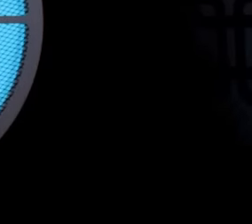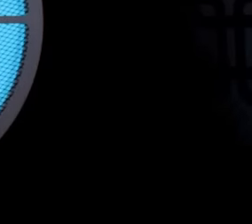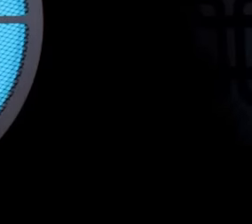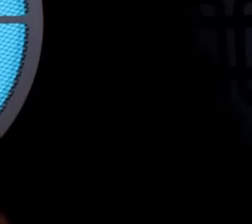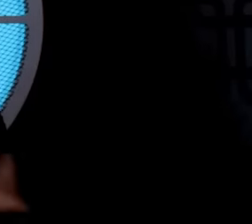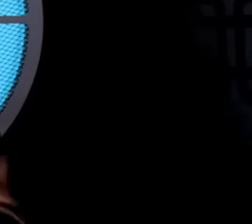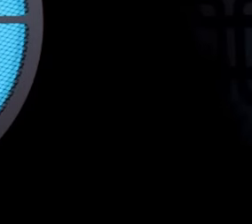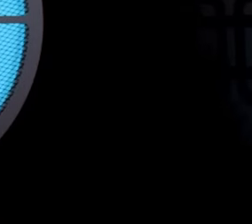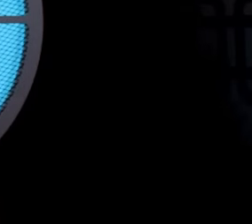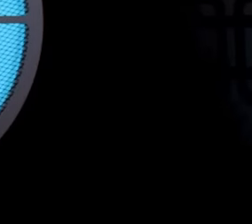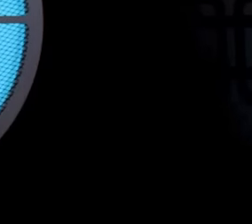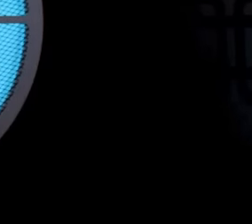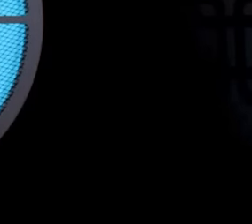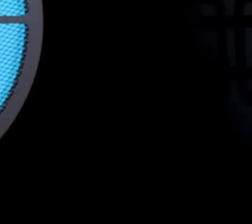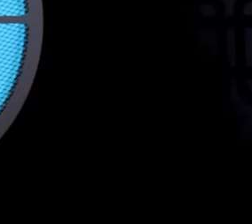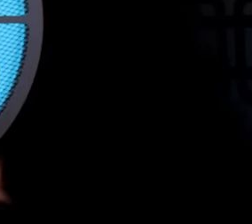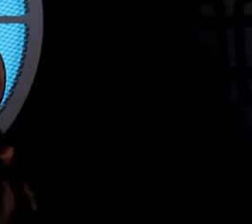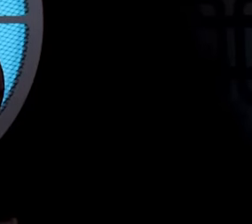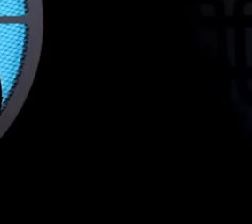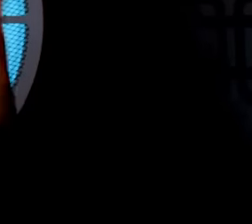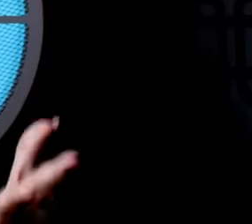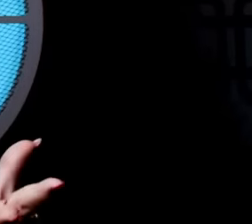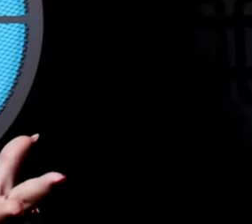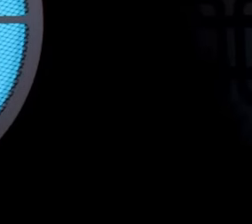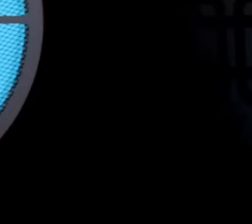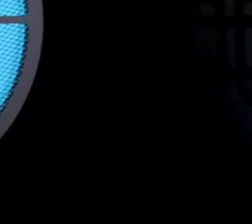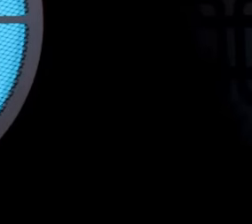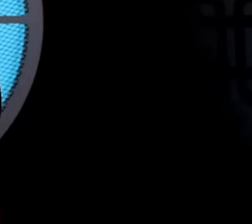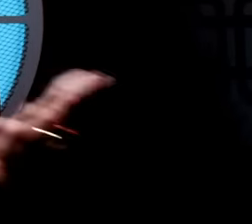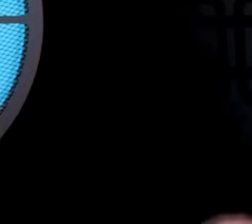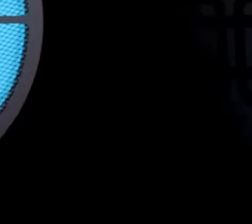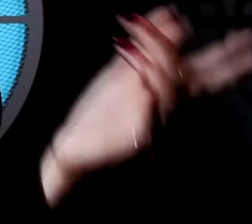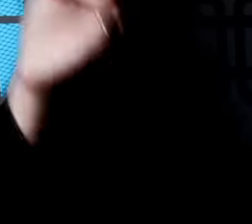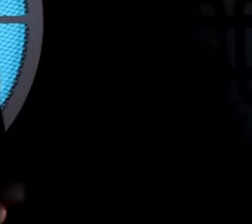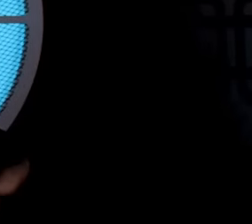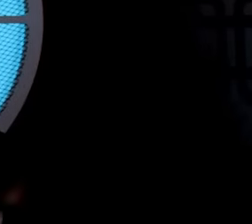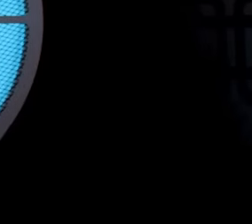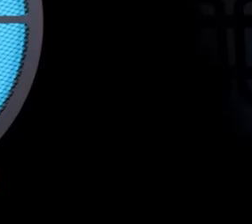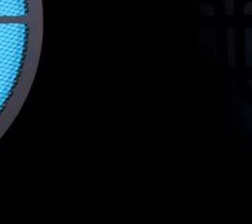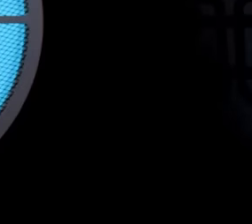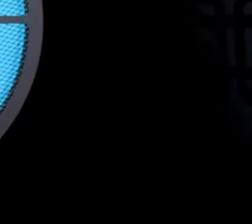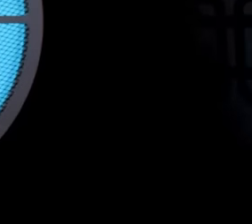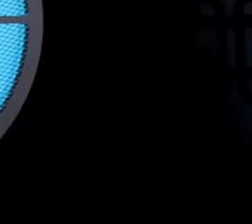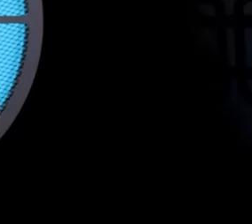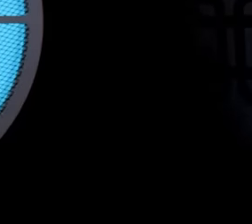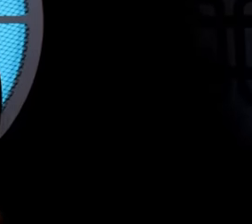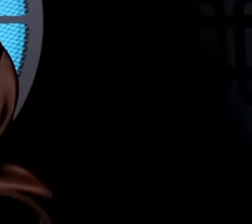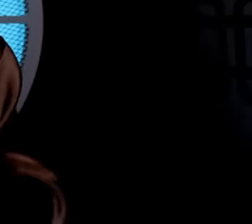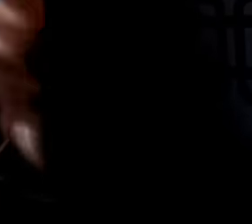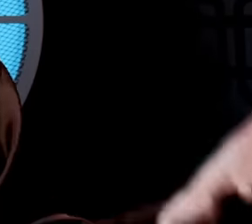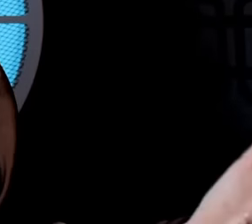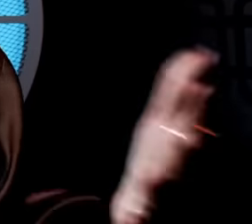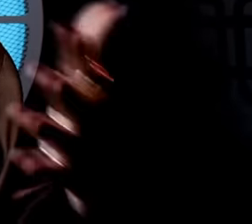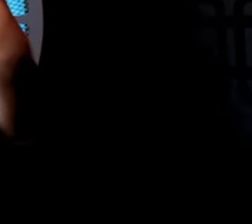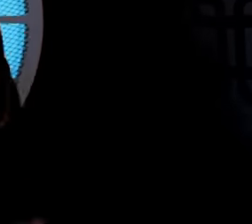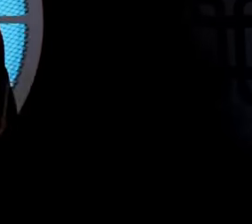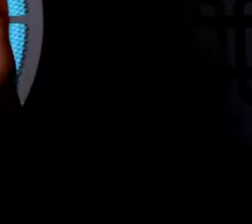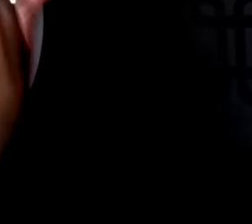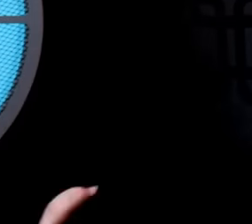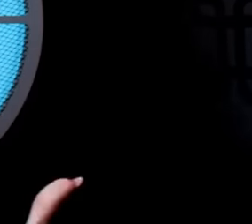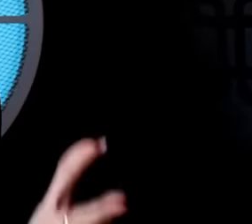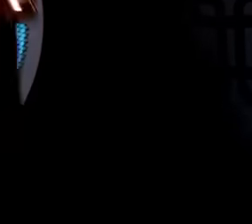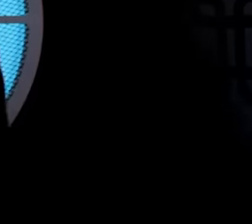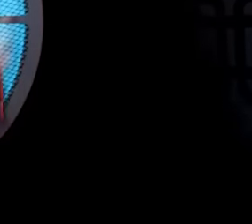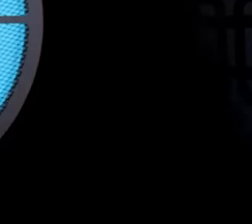nosso DNA e nós fazemos festa com você, nós celebramos com você. Então, entre em contato com esse número aí e vem ser família, vem